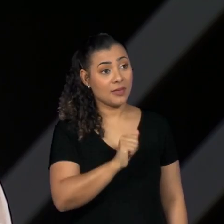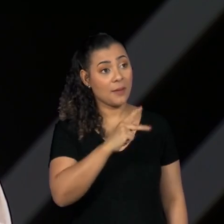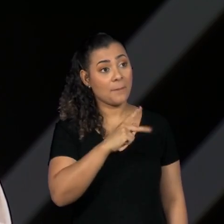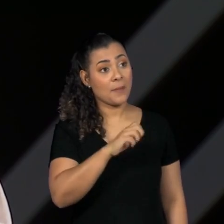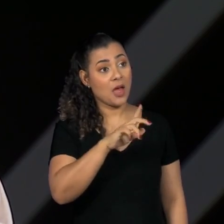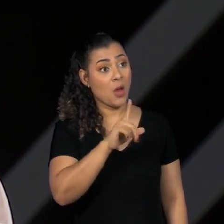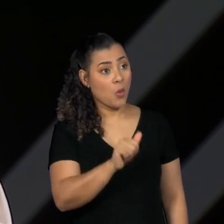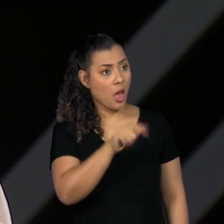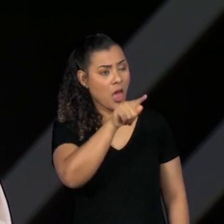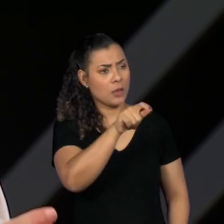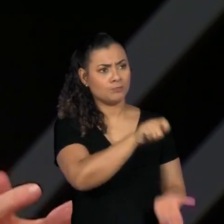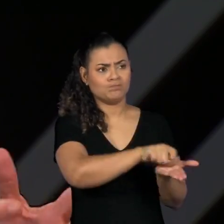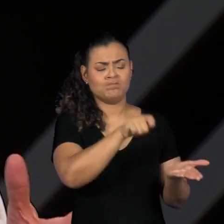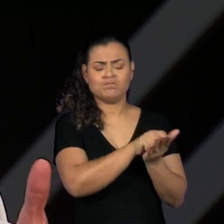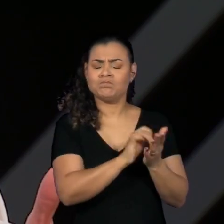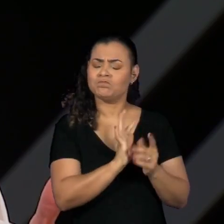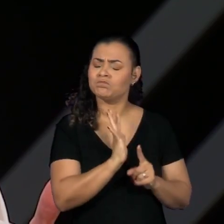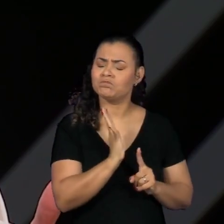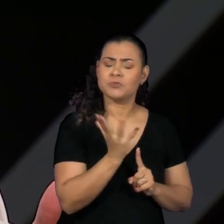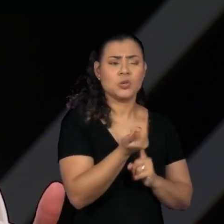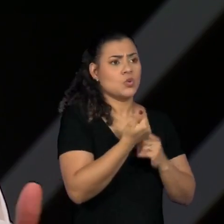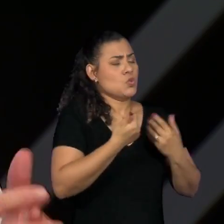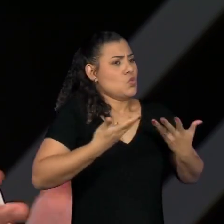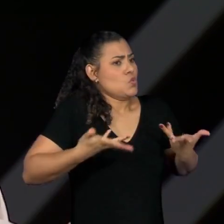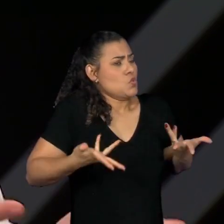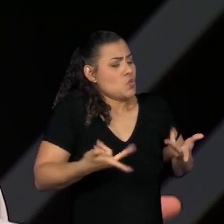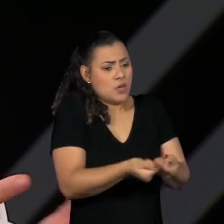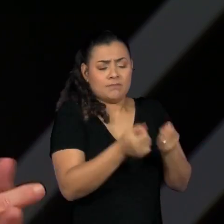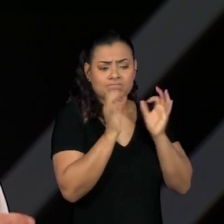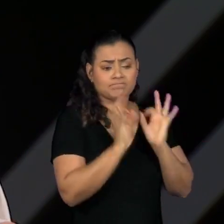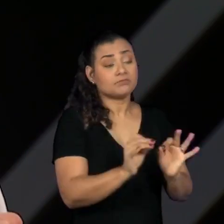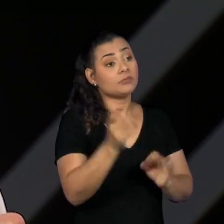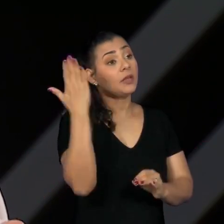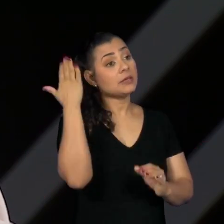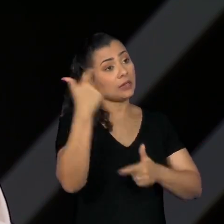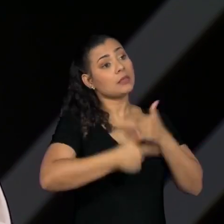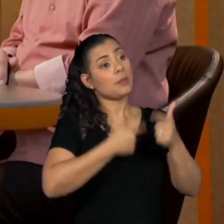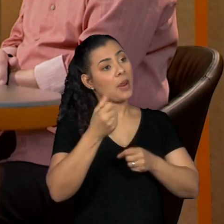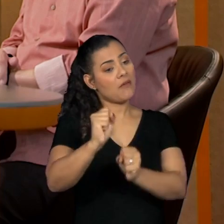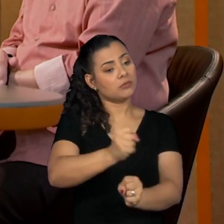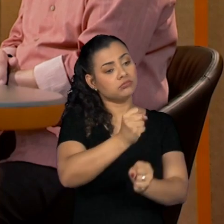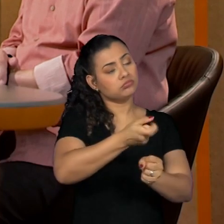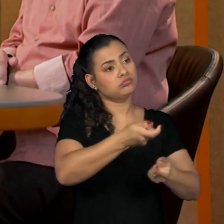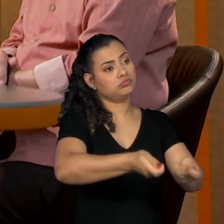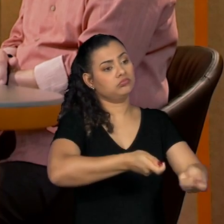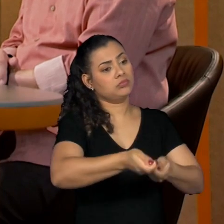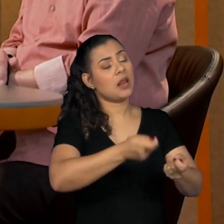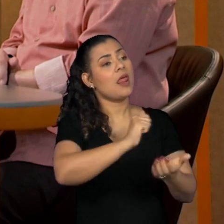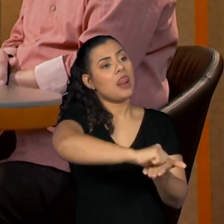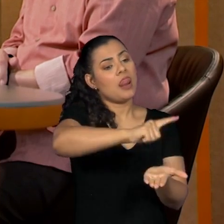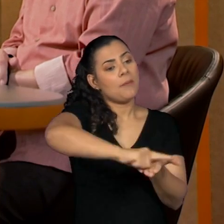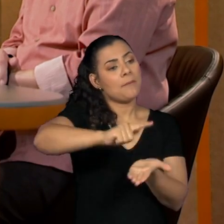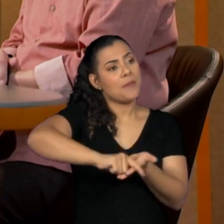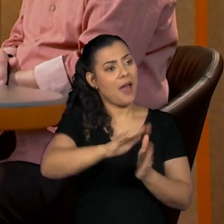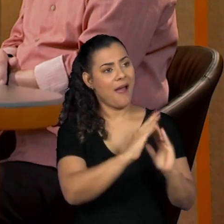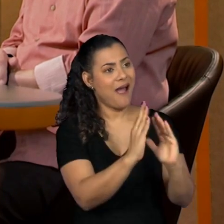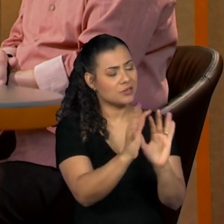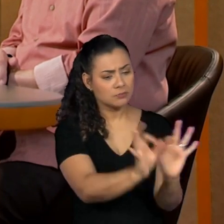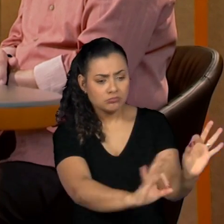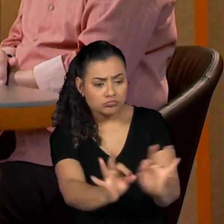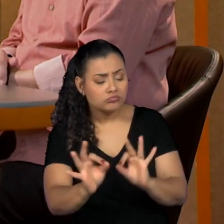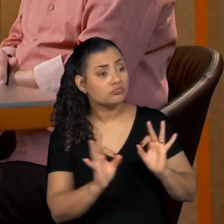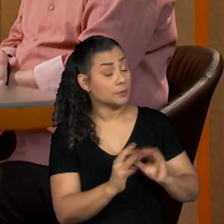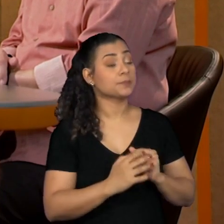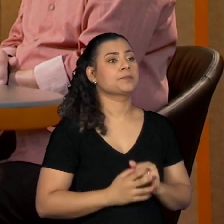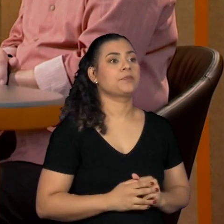grande escritora e ela trabalhava na época como diarista. E ela